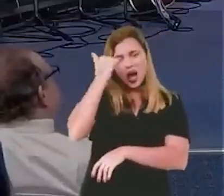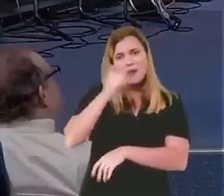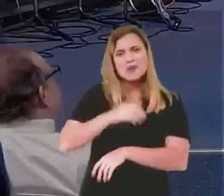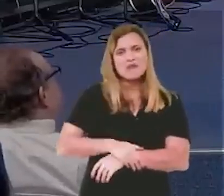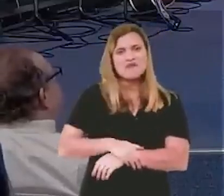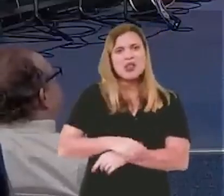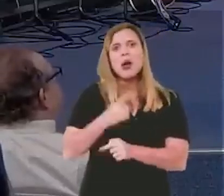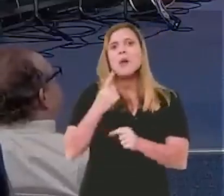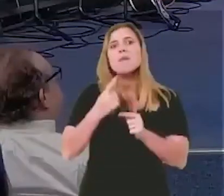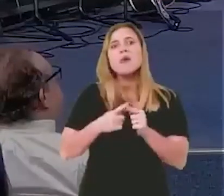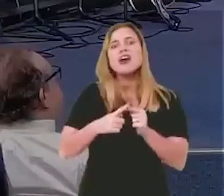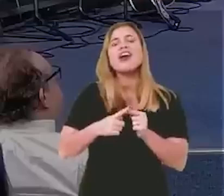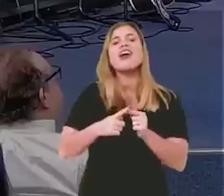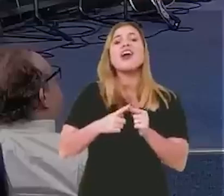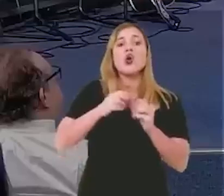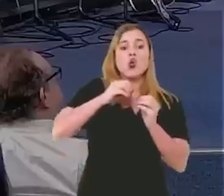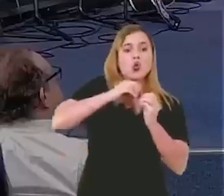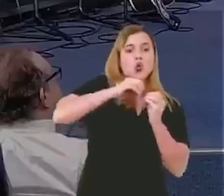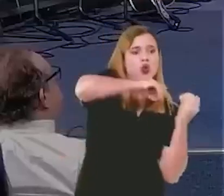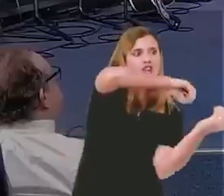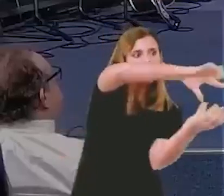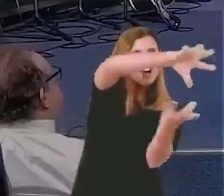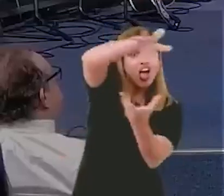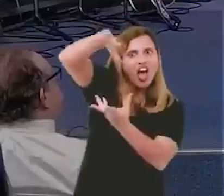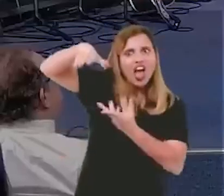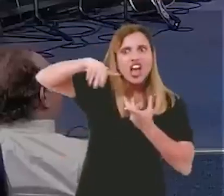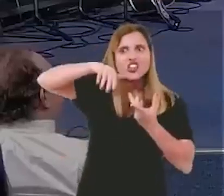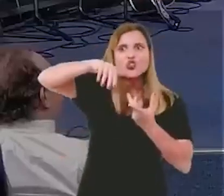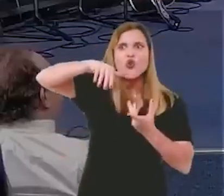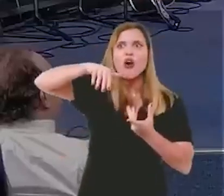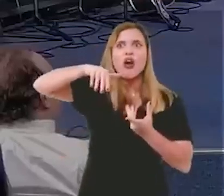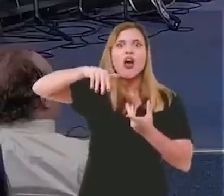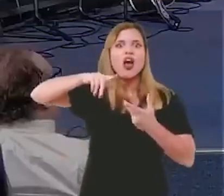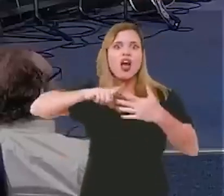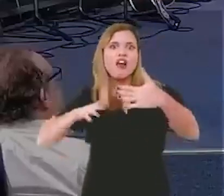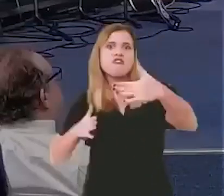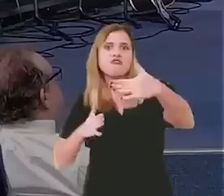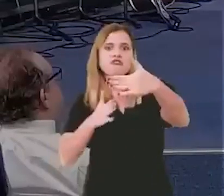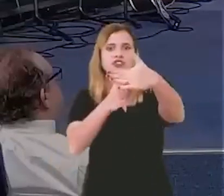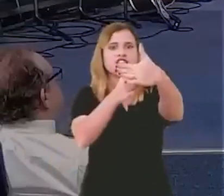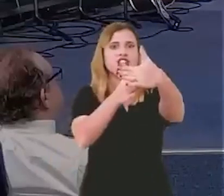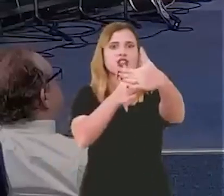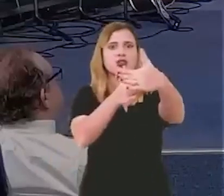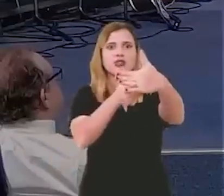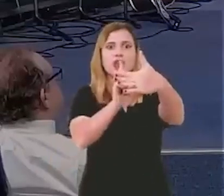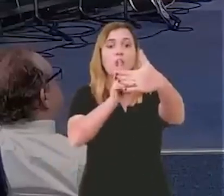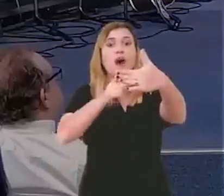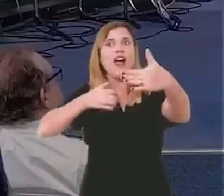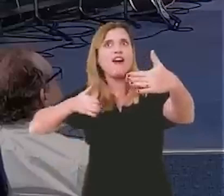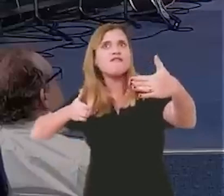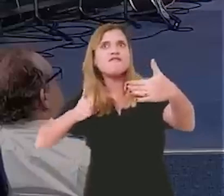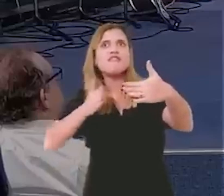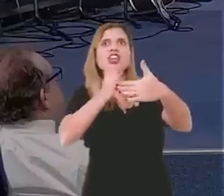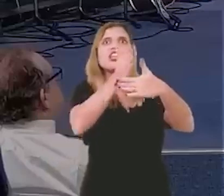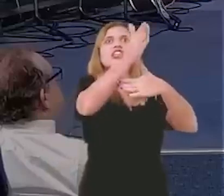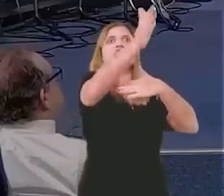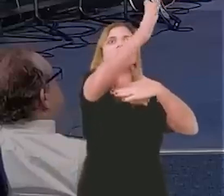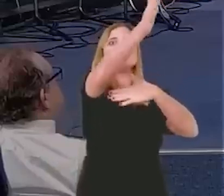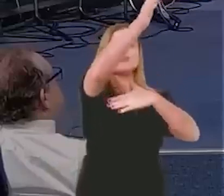O universo não é infinito, porque é infinito de um adiante exclusivo de Deus.